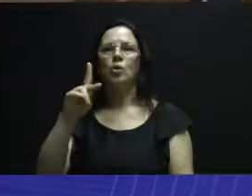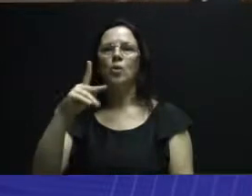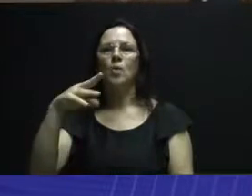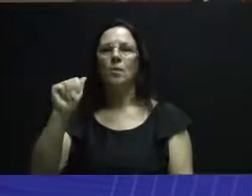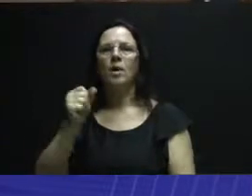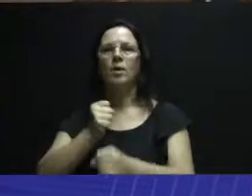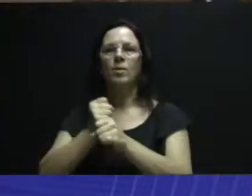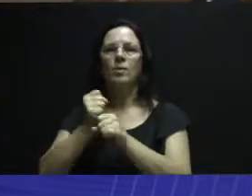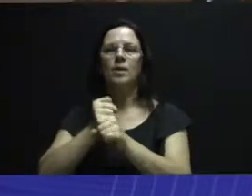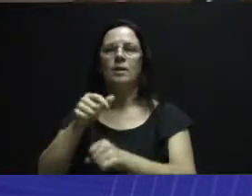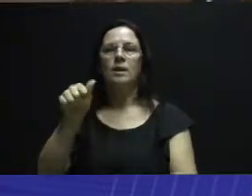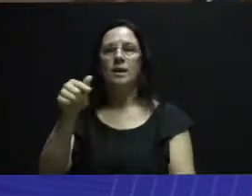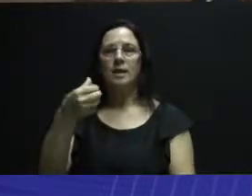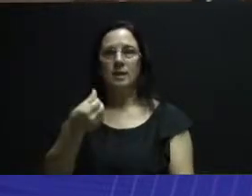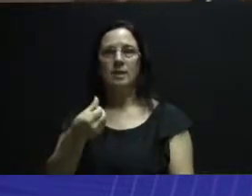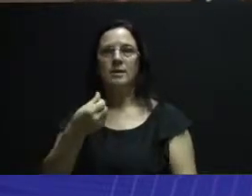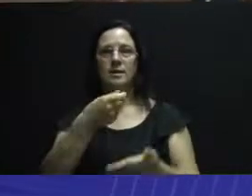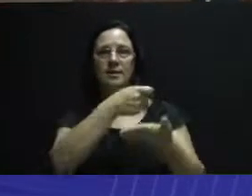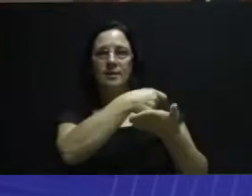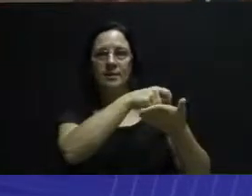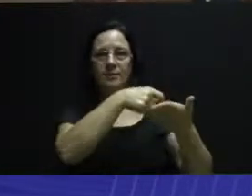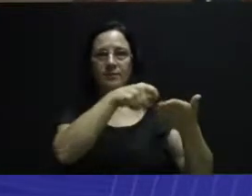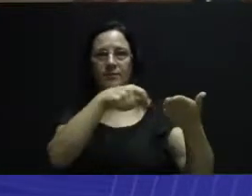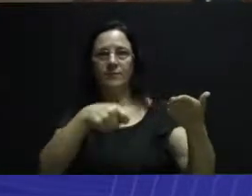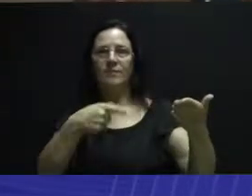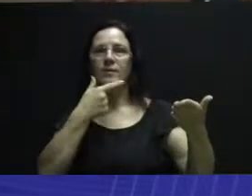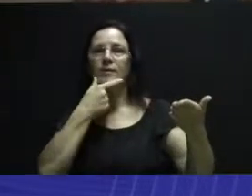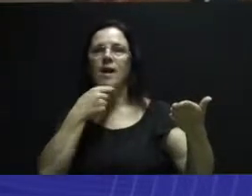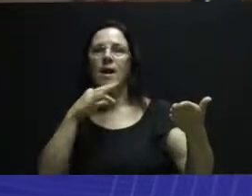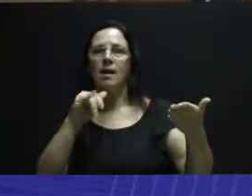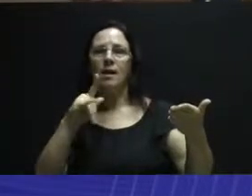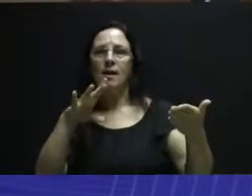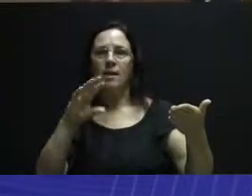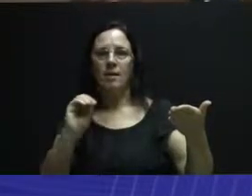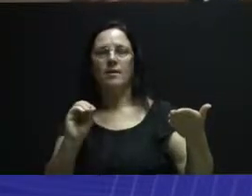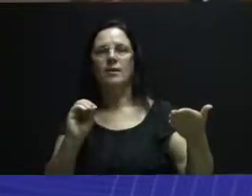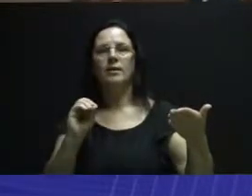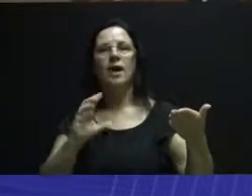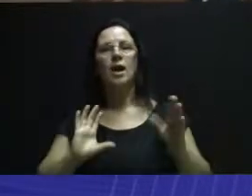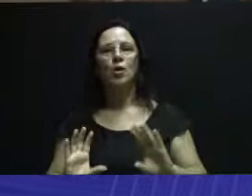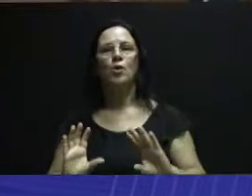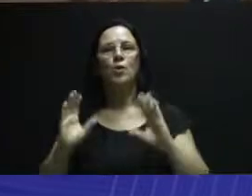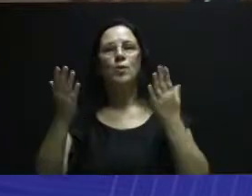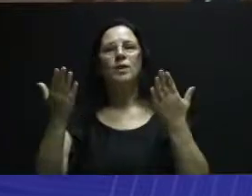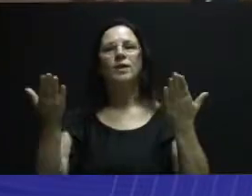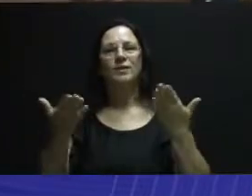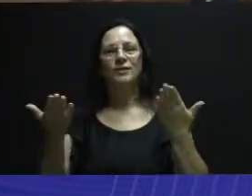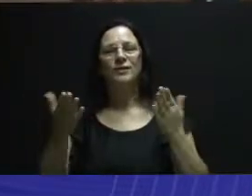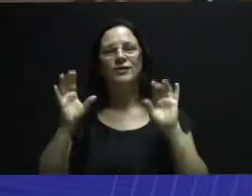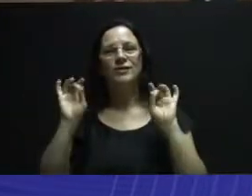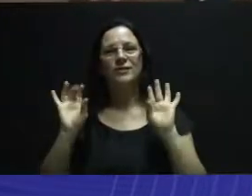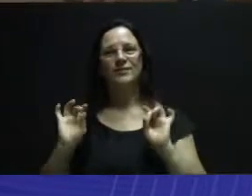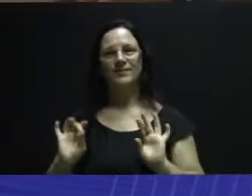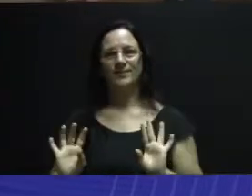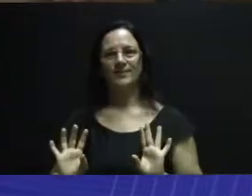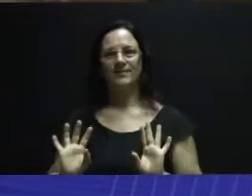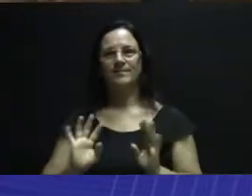76. Pelas razões descritas, Arlindo Pedro Júnior é homenageado neste ato